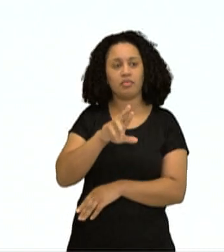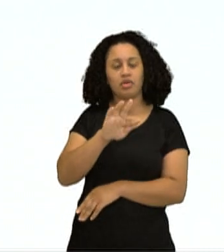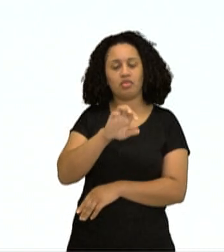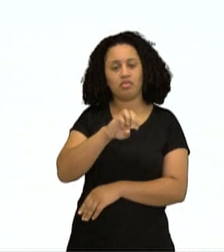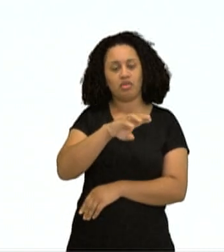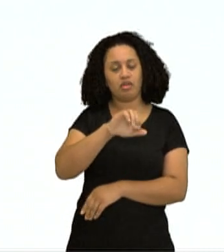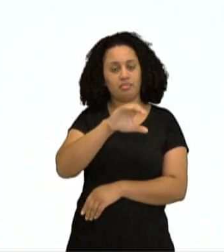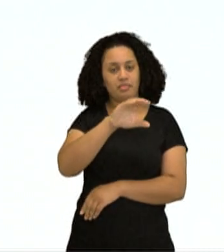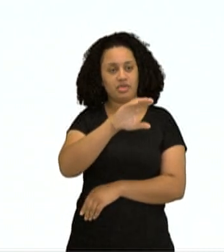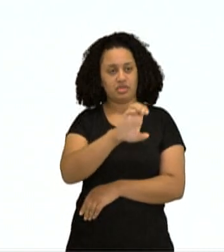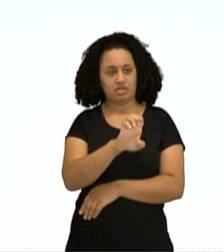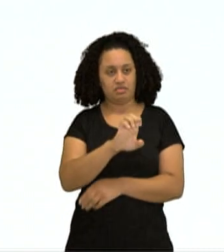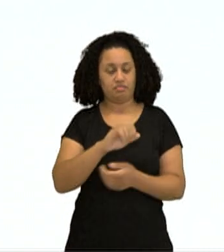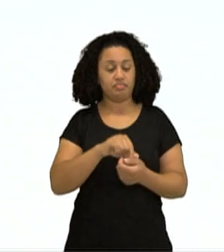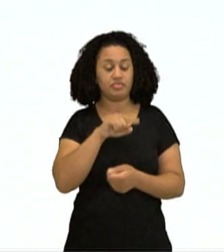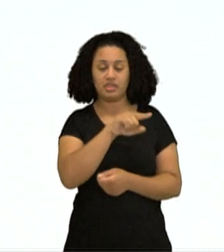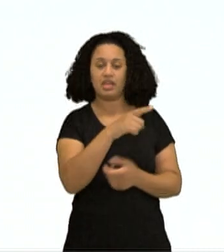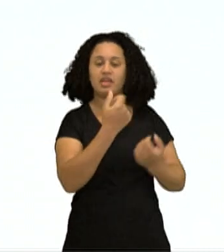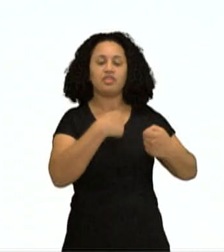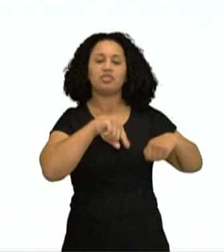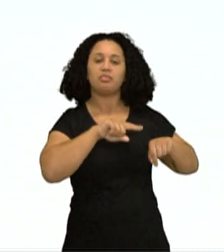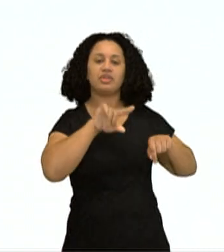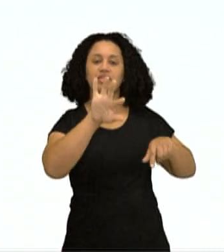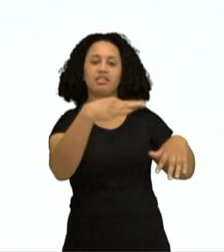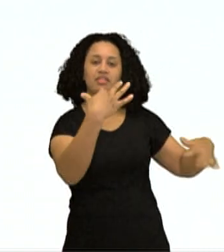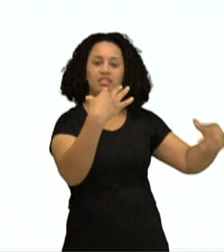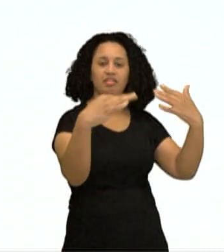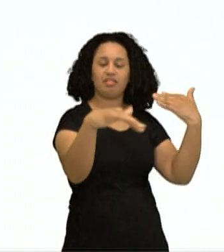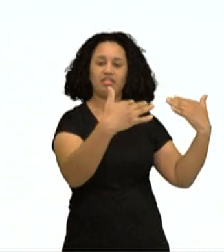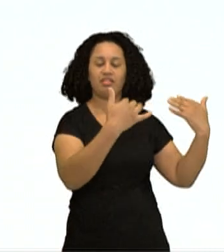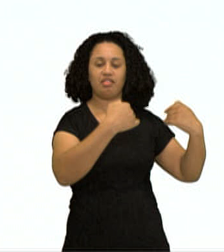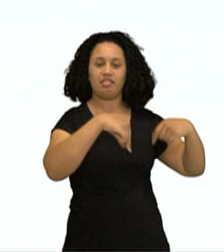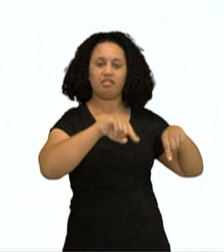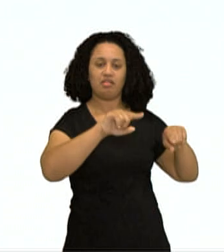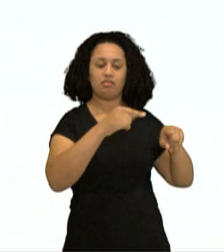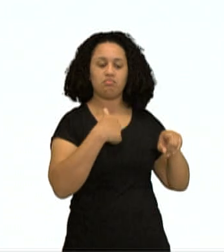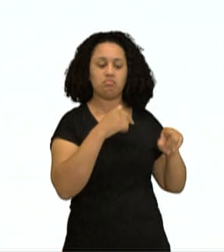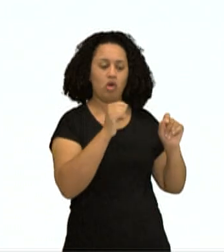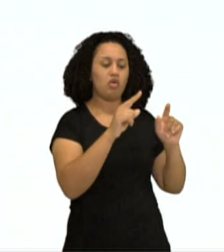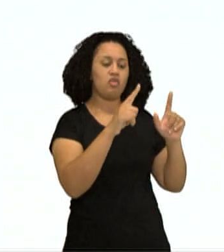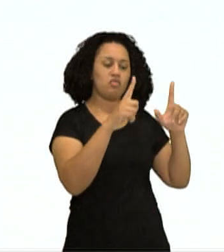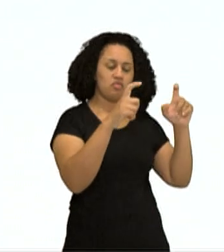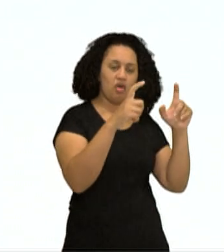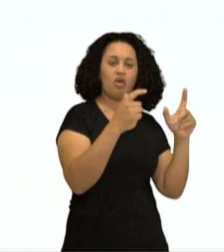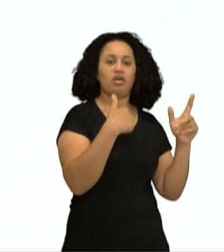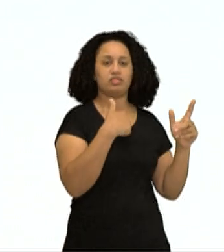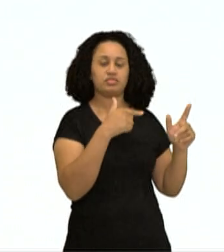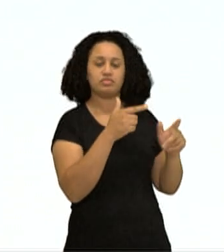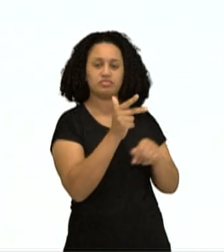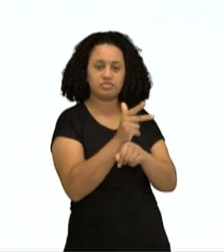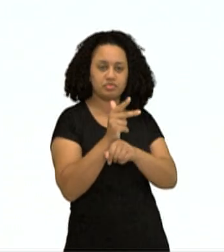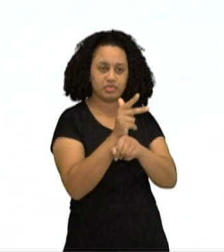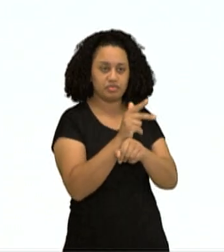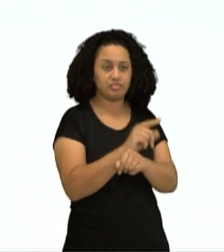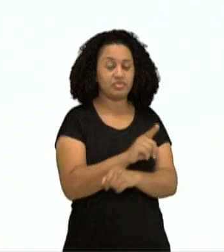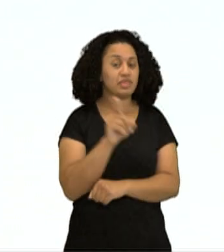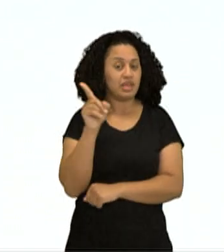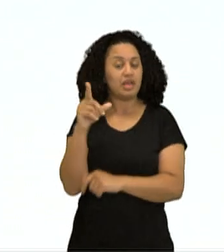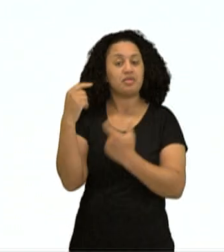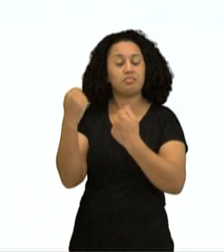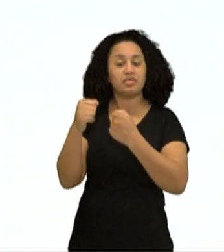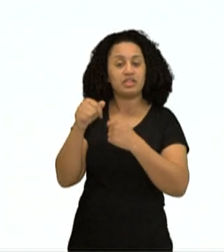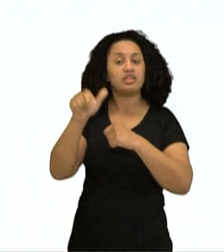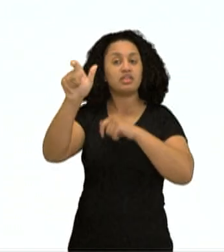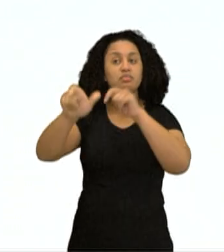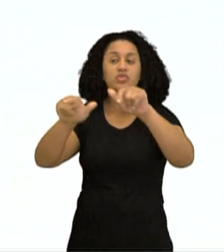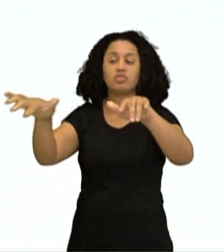é obrigatória a presença de um público, pode ser gravado ou fotografado. No happening, precisa da presença de um público que